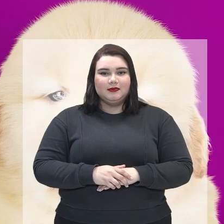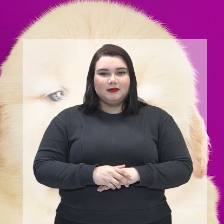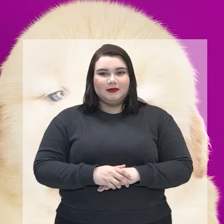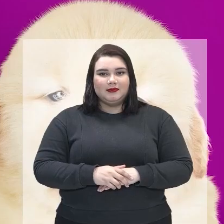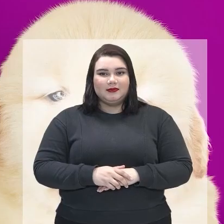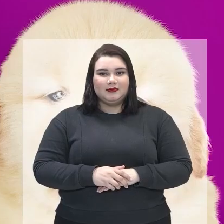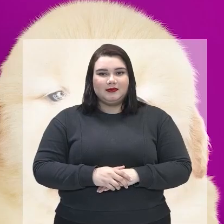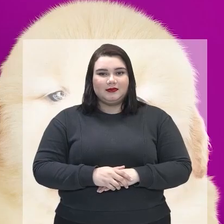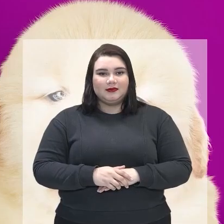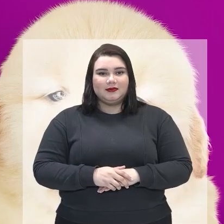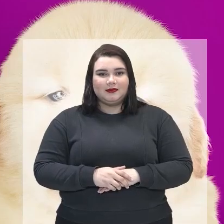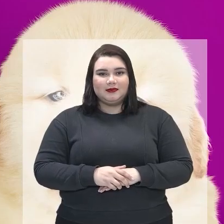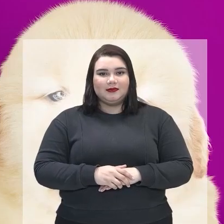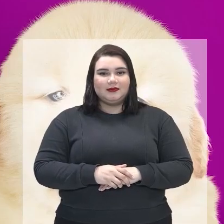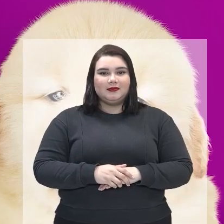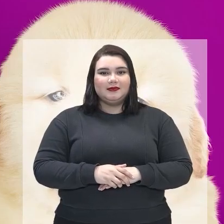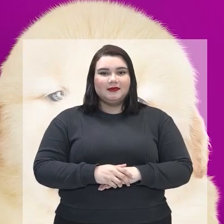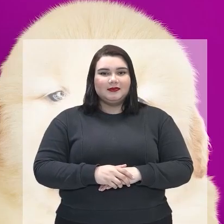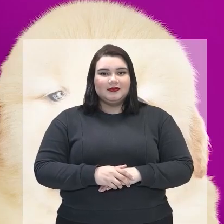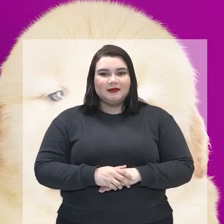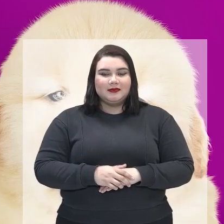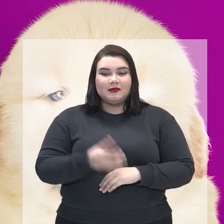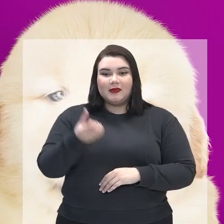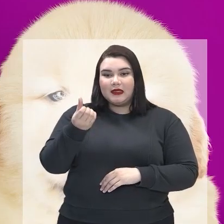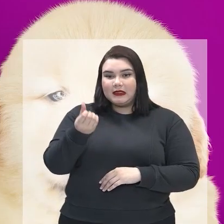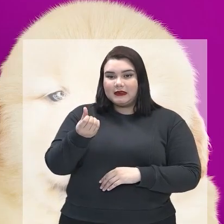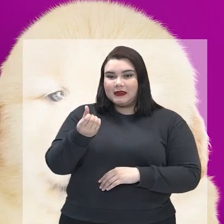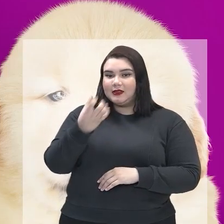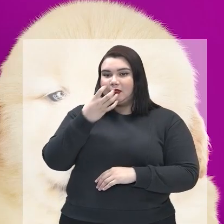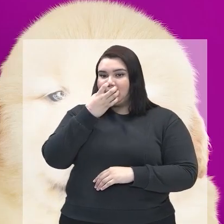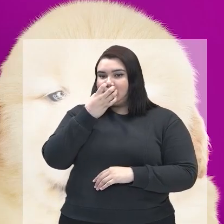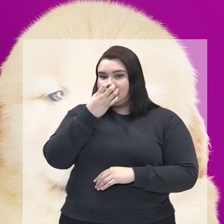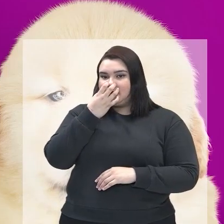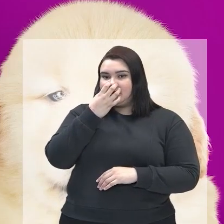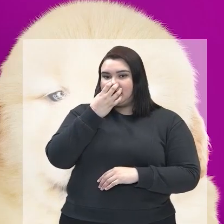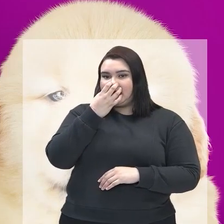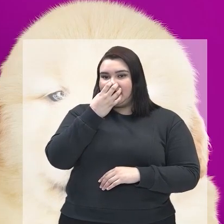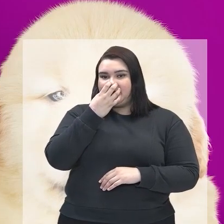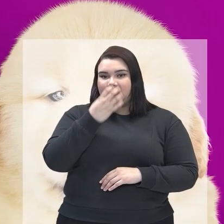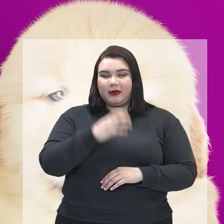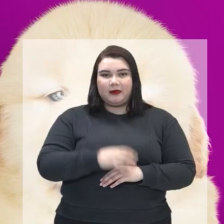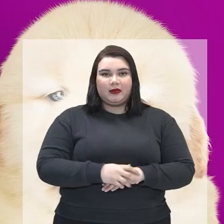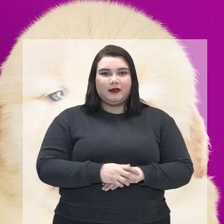Six dogs. Seis cachorros.